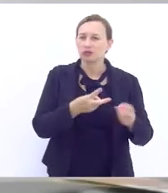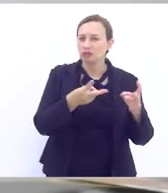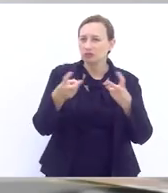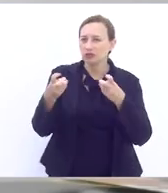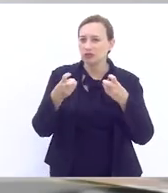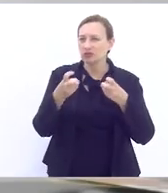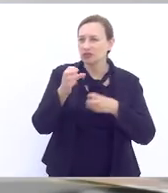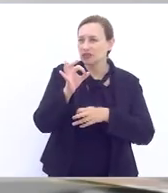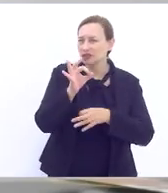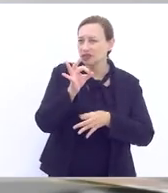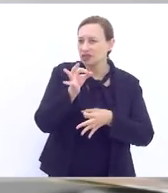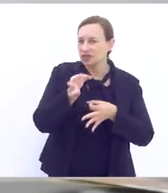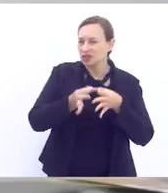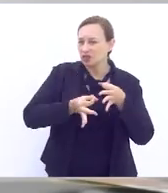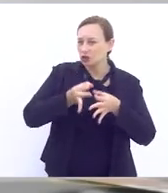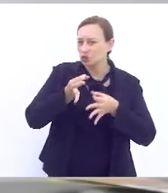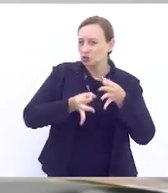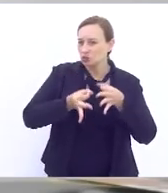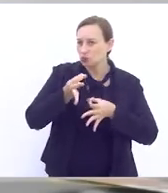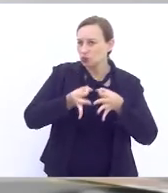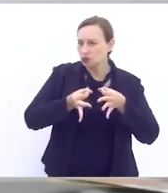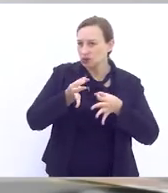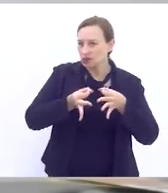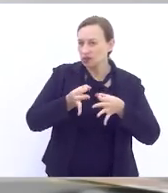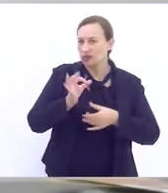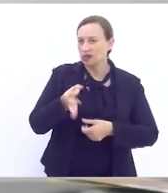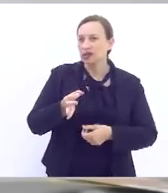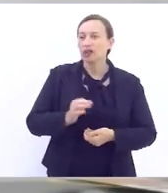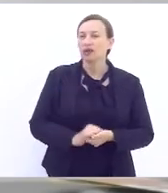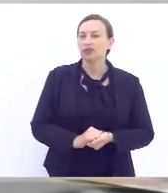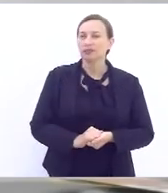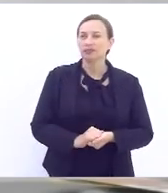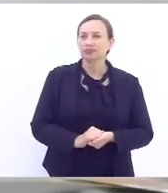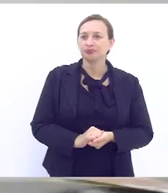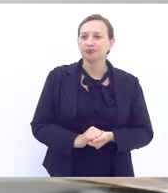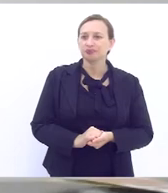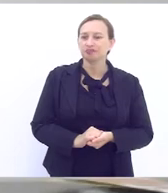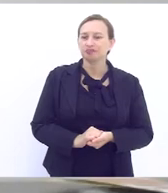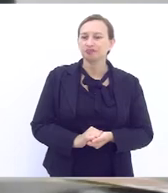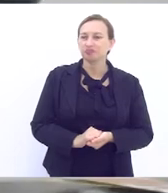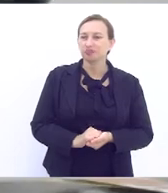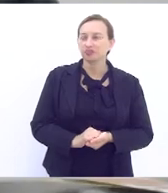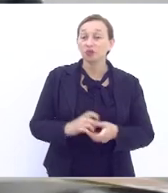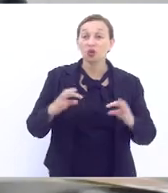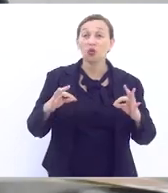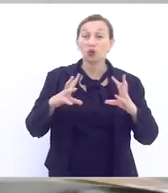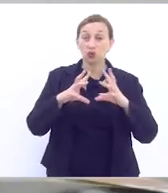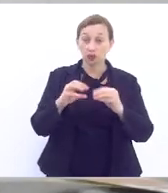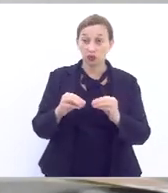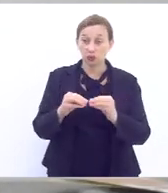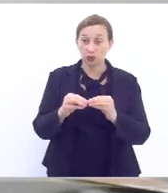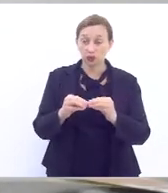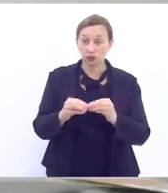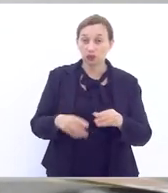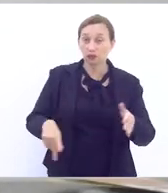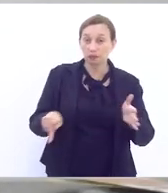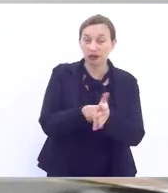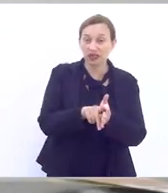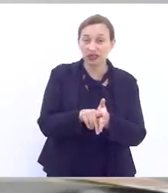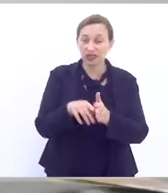justa e correta Qual é a concepção do Instituto todo mundo seria do